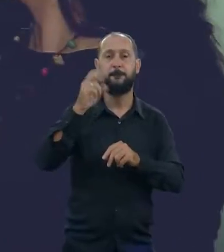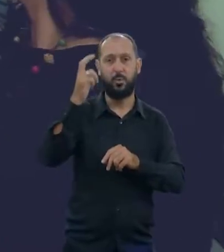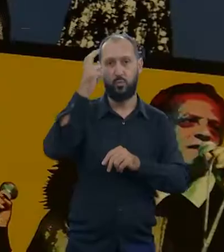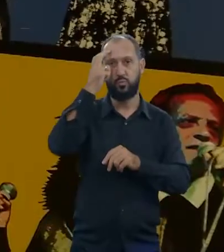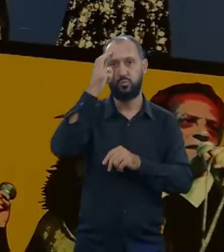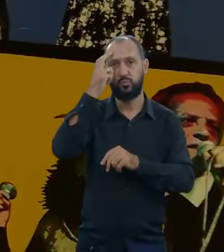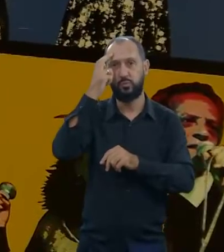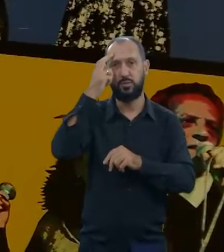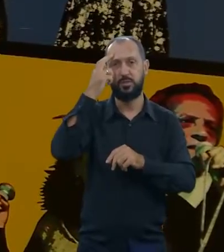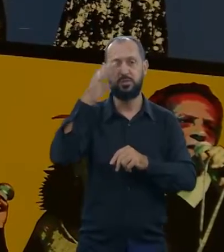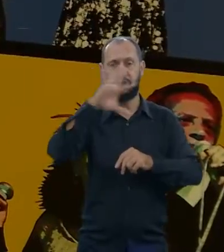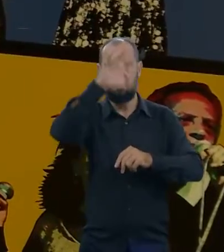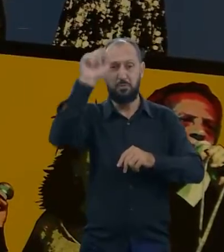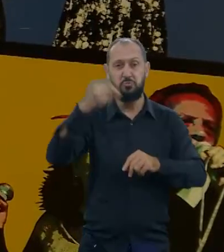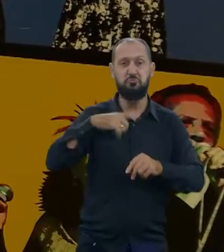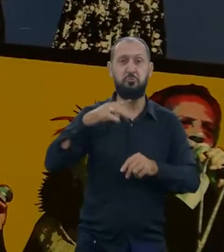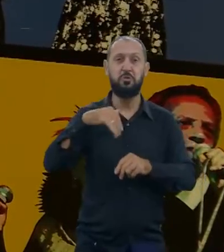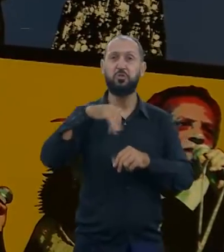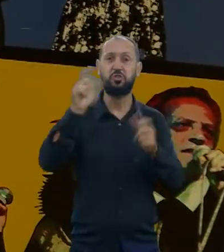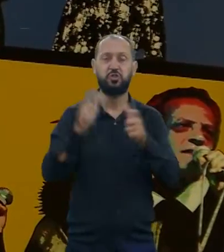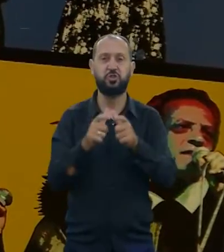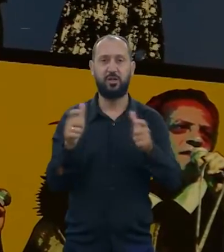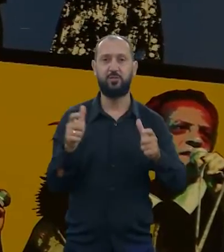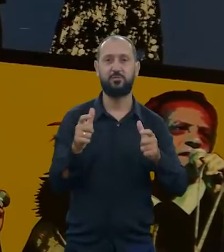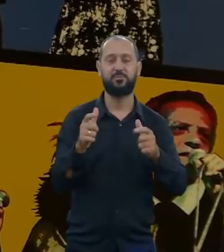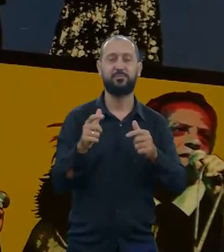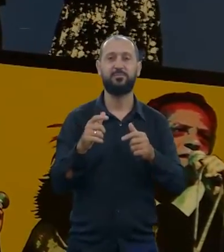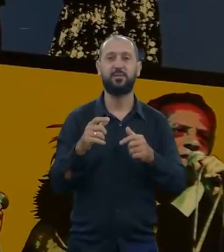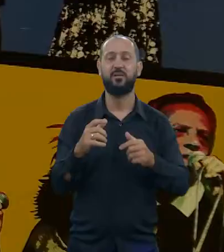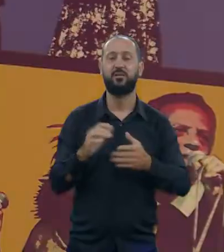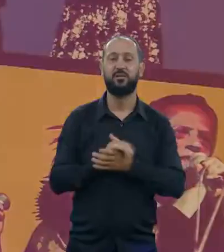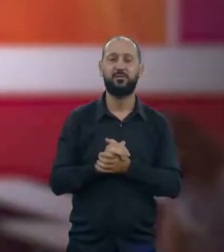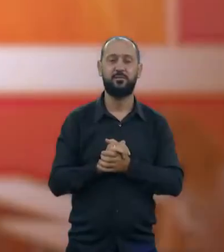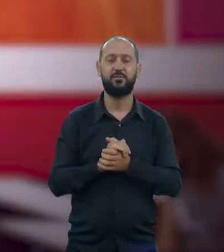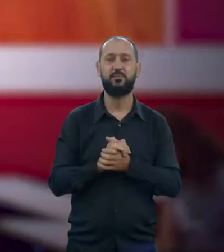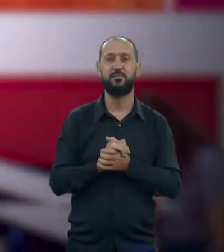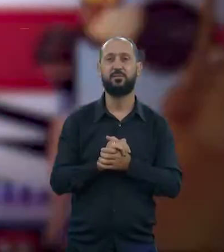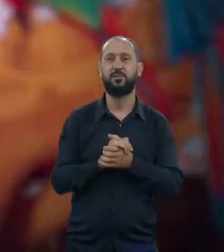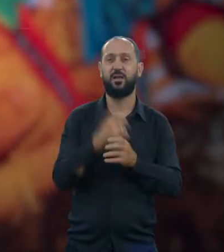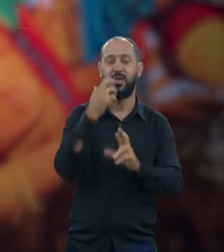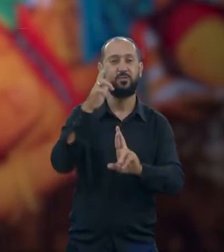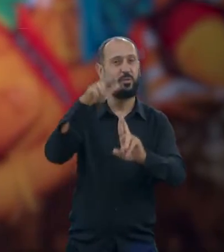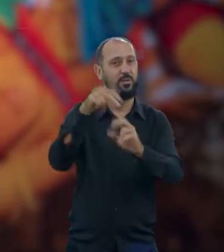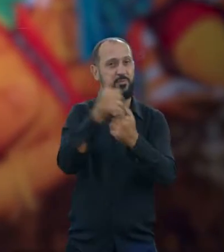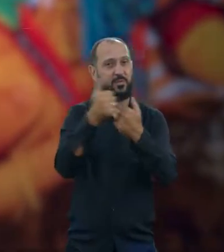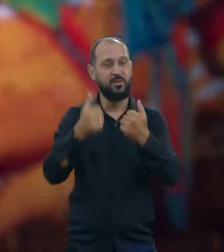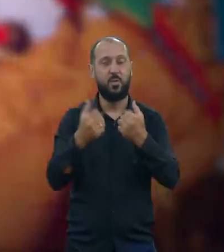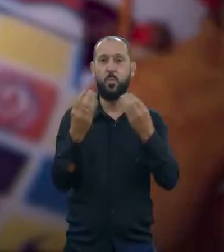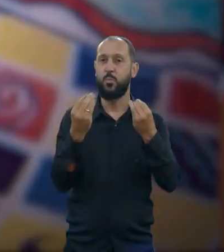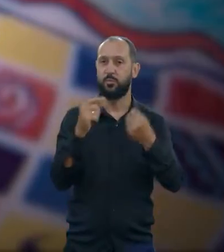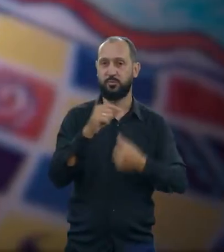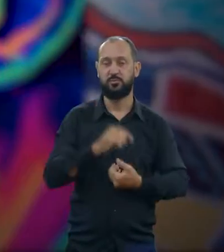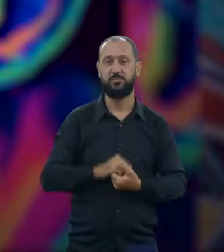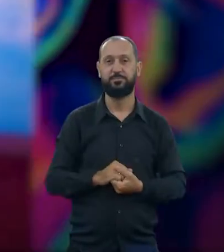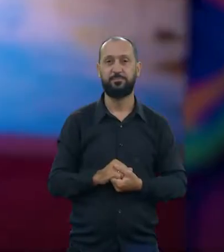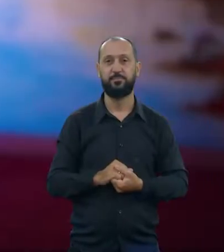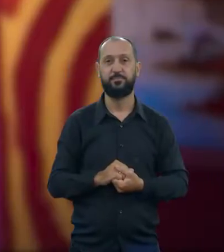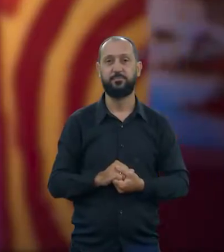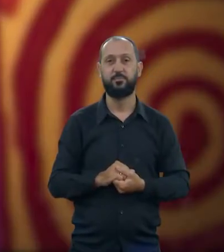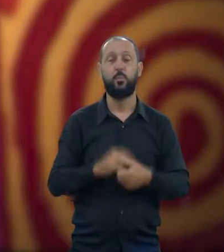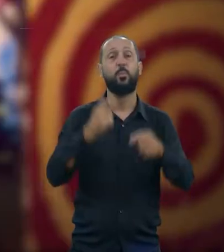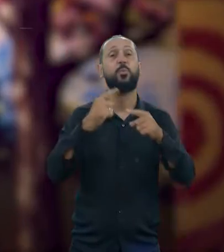para a cultura sul-mato-grossense, de uma forma geral, é de uma representatividade